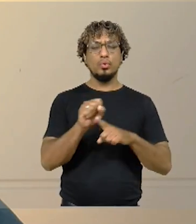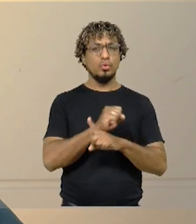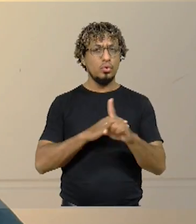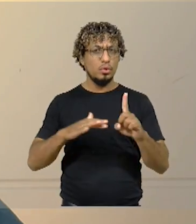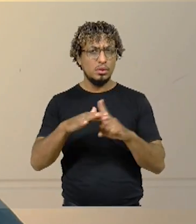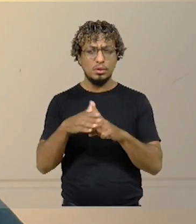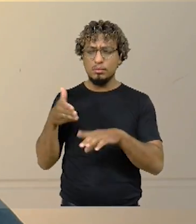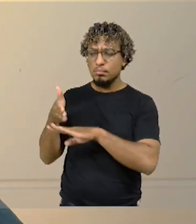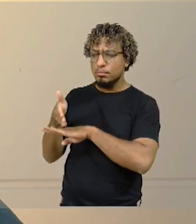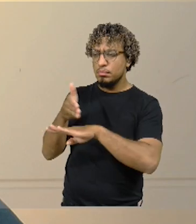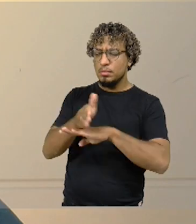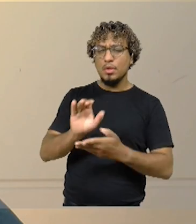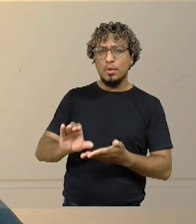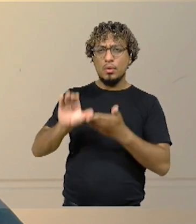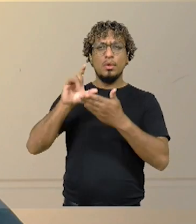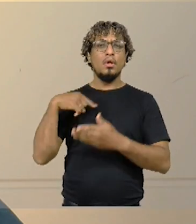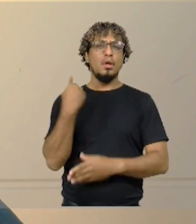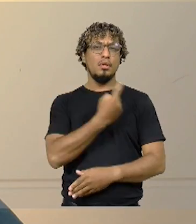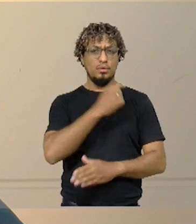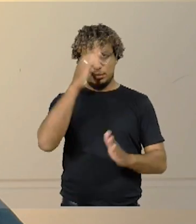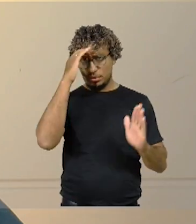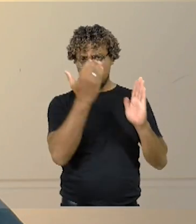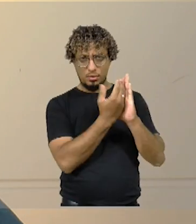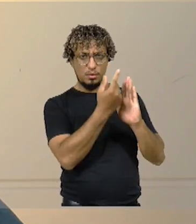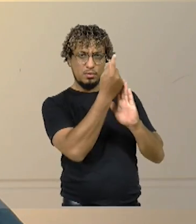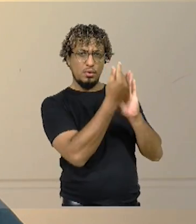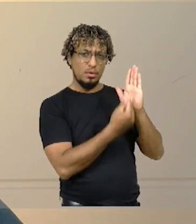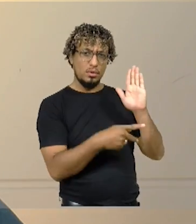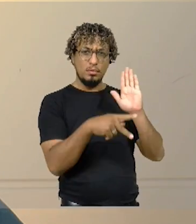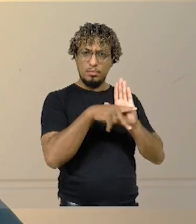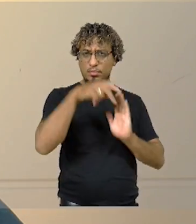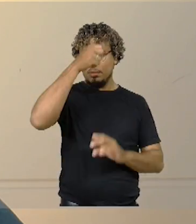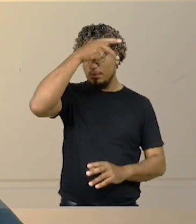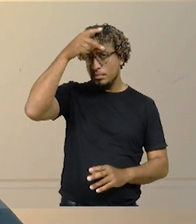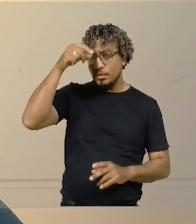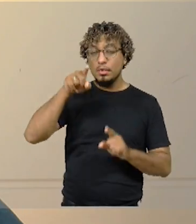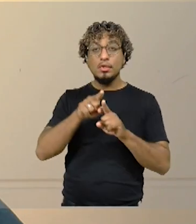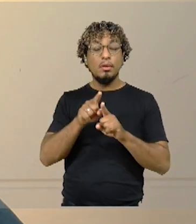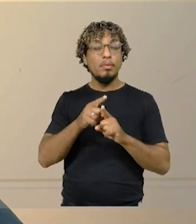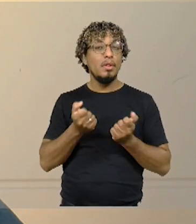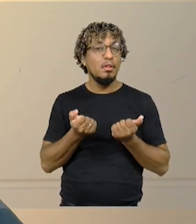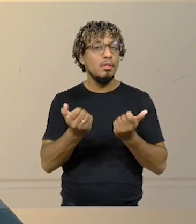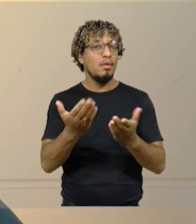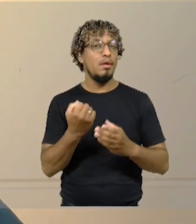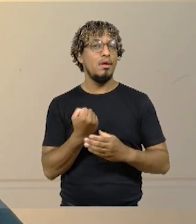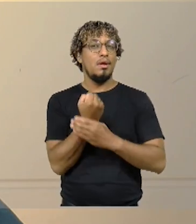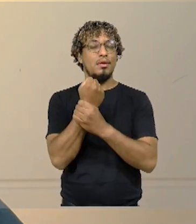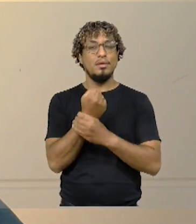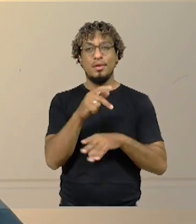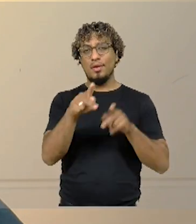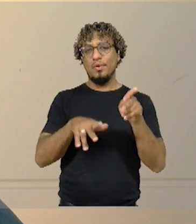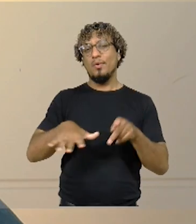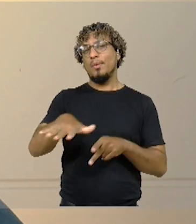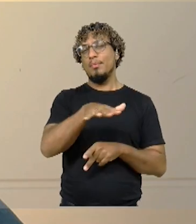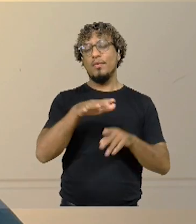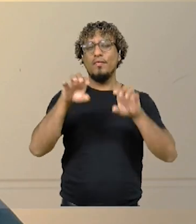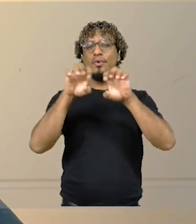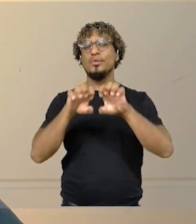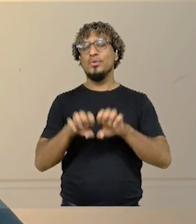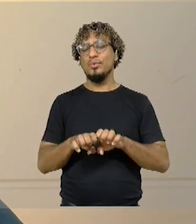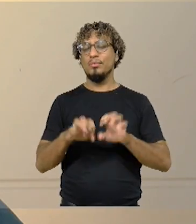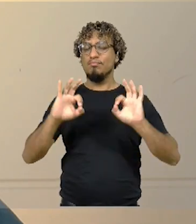disparidade. Por exemplo, para habitação, que nós temos um déficit de 30 mil unidades, né? Pessoas que estão, nós tivemos um aumento